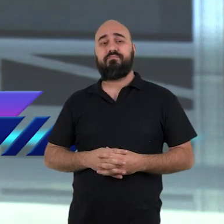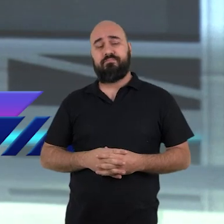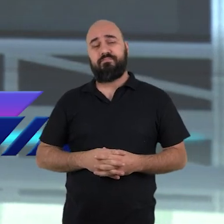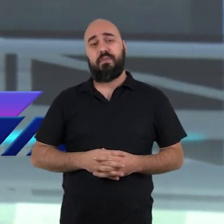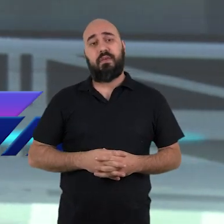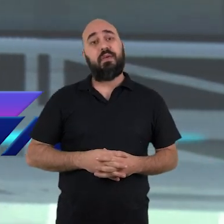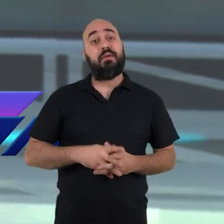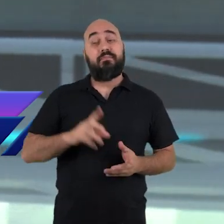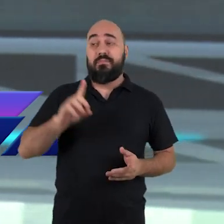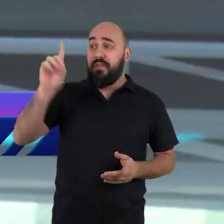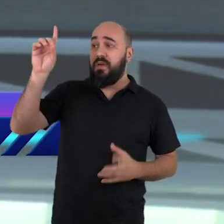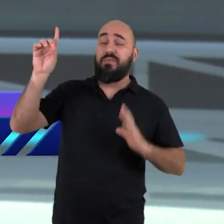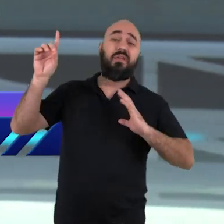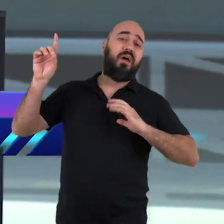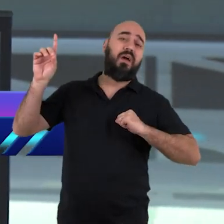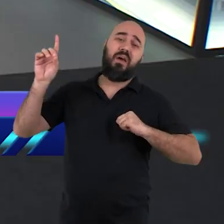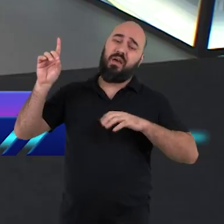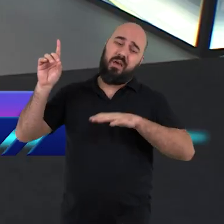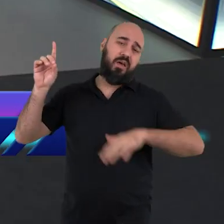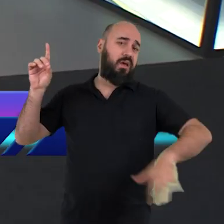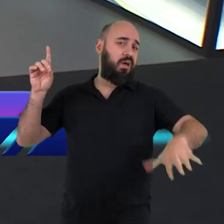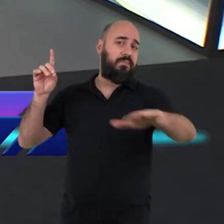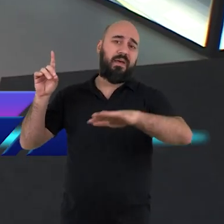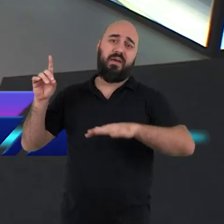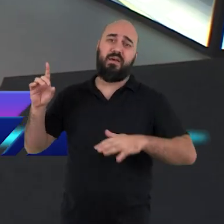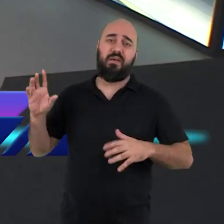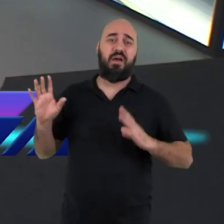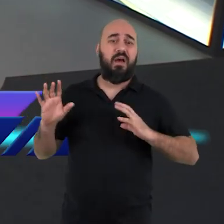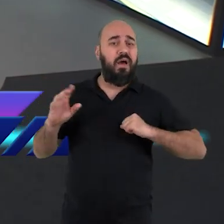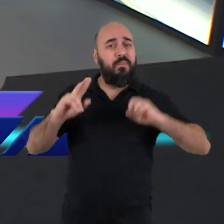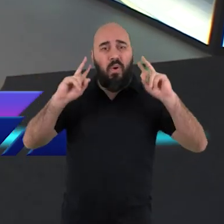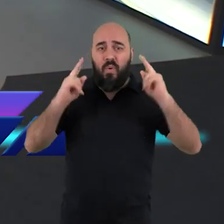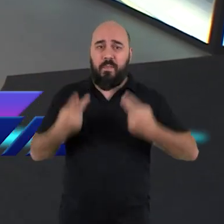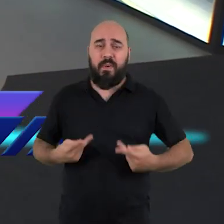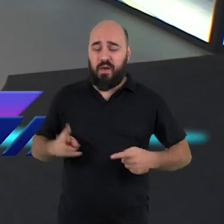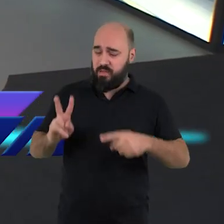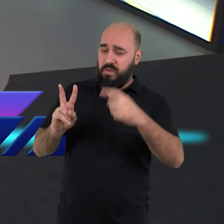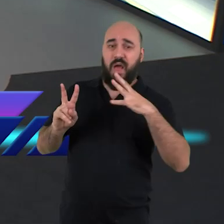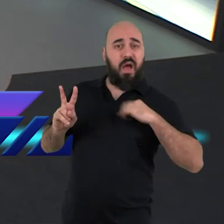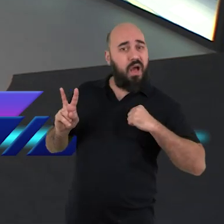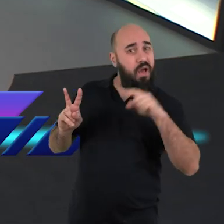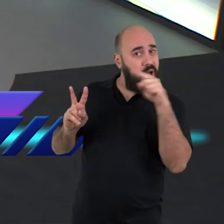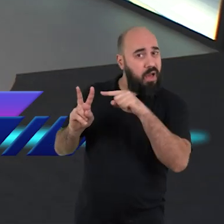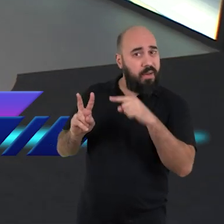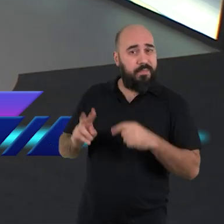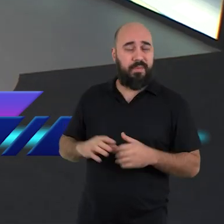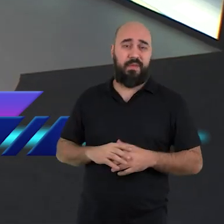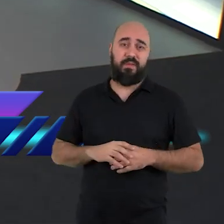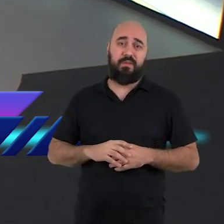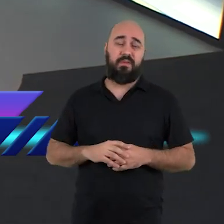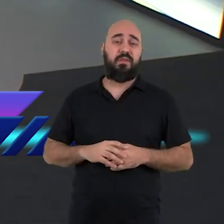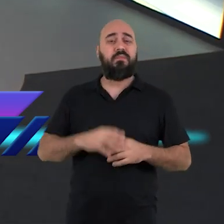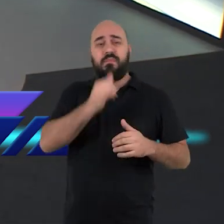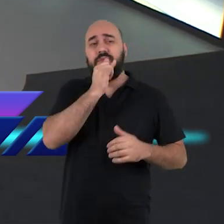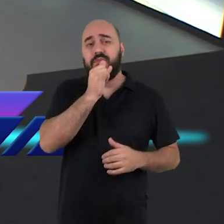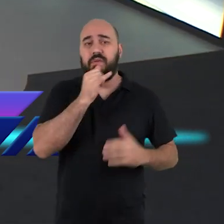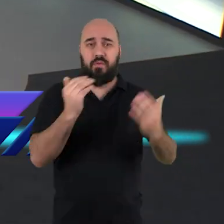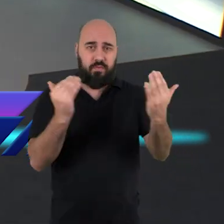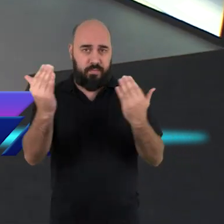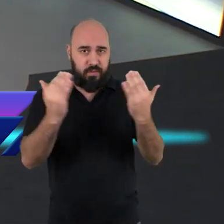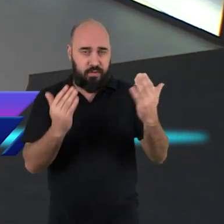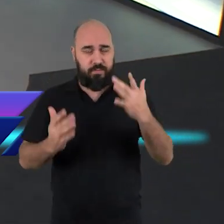ficar indiferente ao ser humano que caminha para o precipício. É como se você tivesse alguém que você ama, e ama